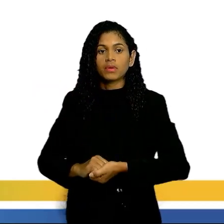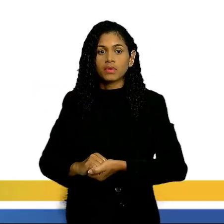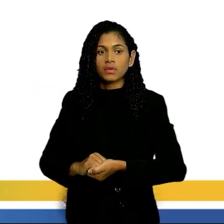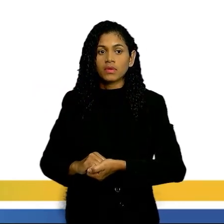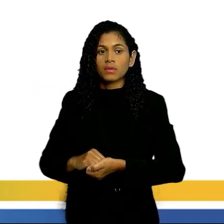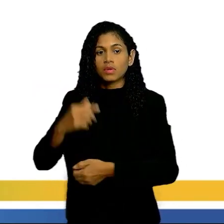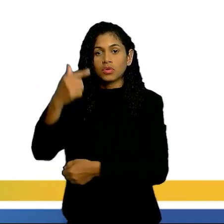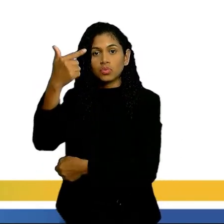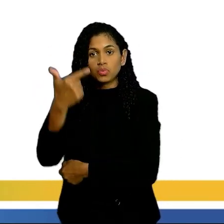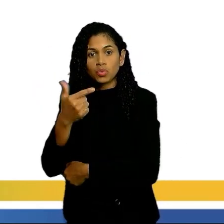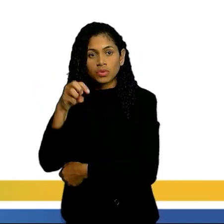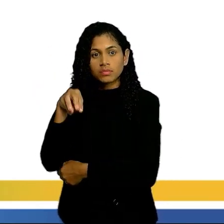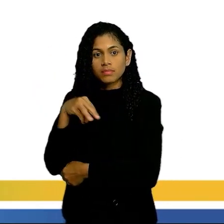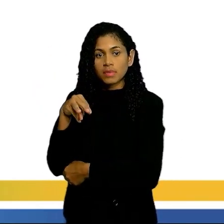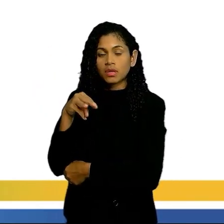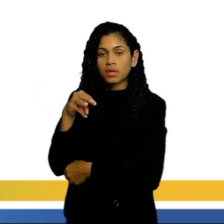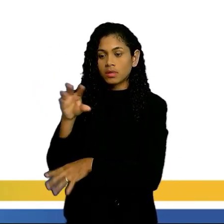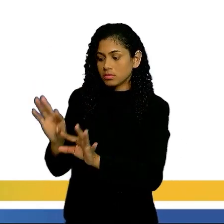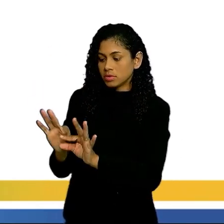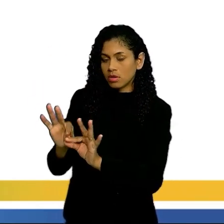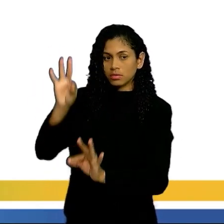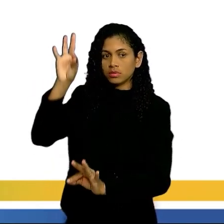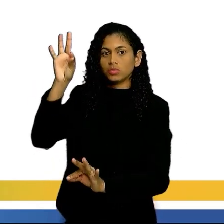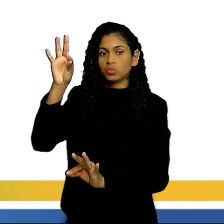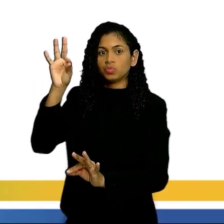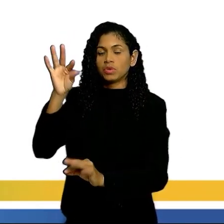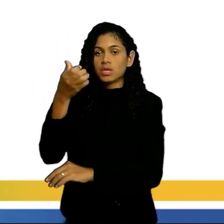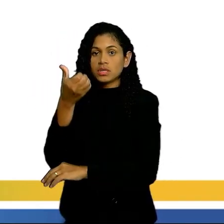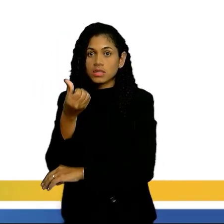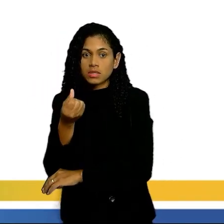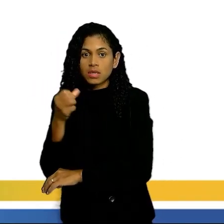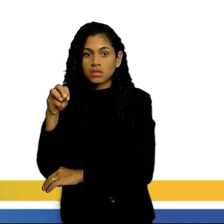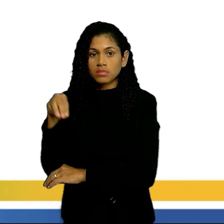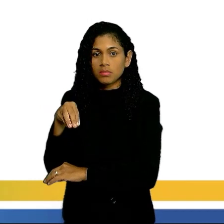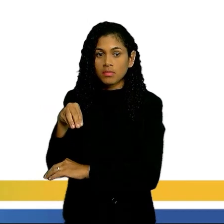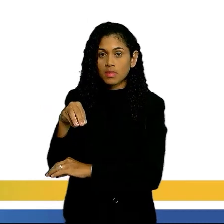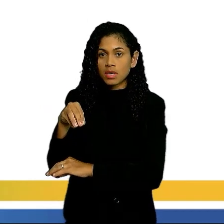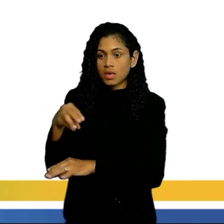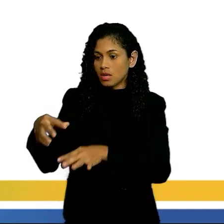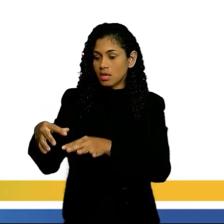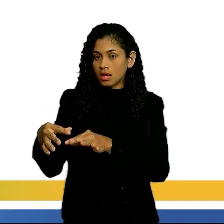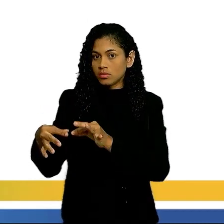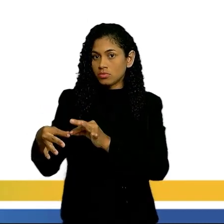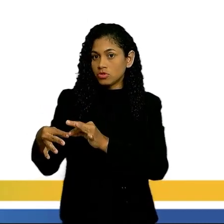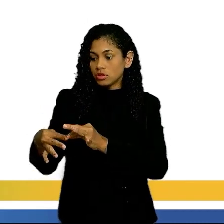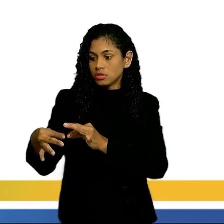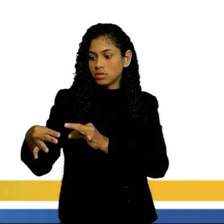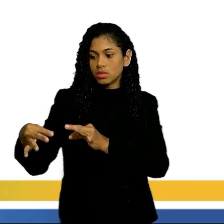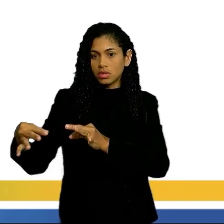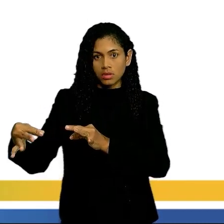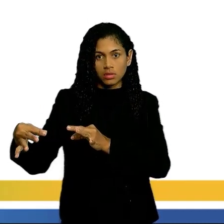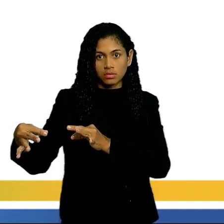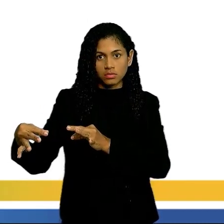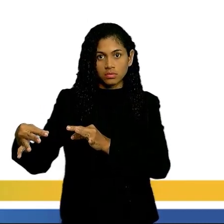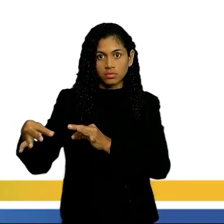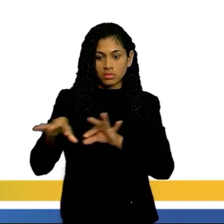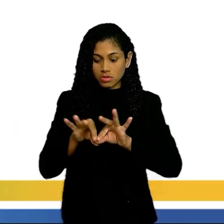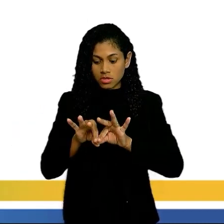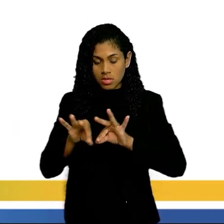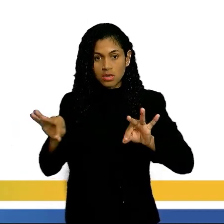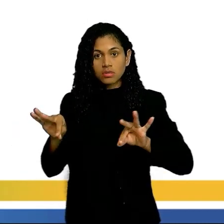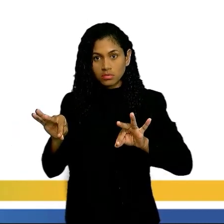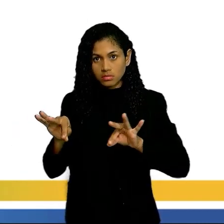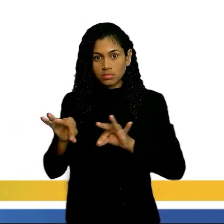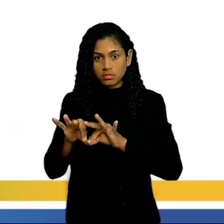e 20 metros de comprimento. Para cada metro de altura do silo, a largura do